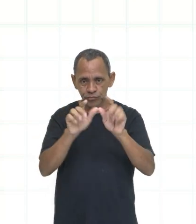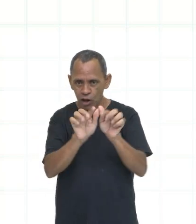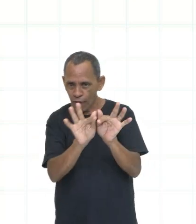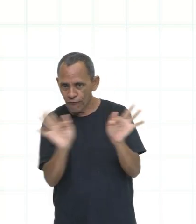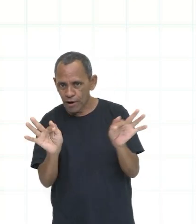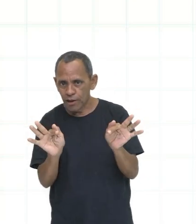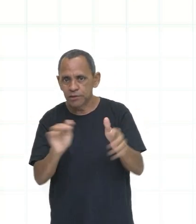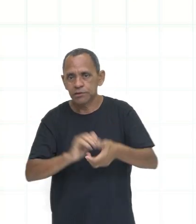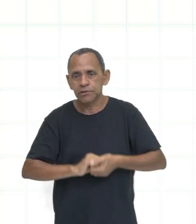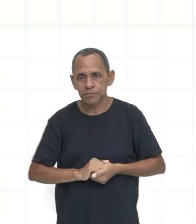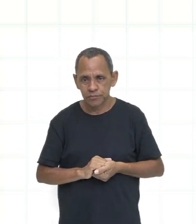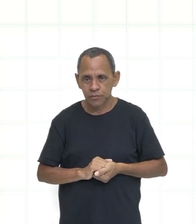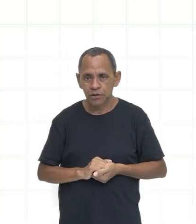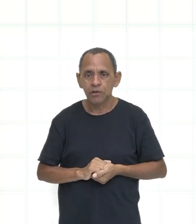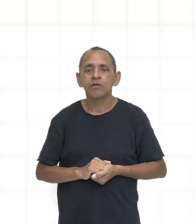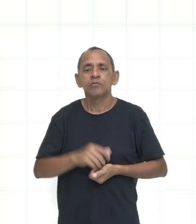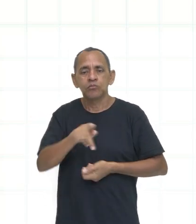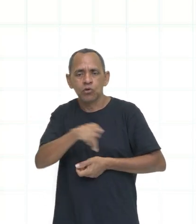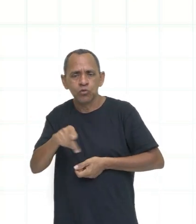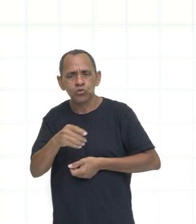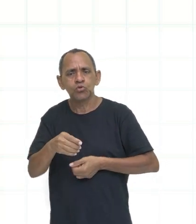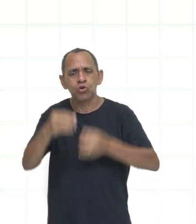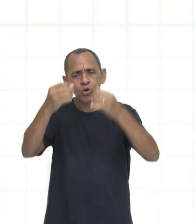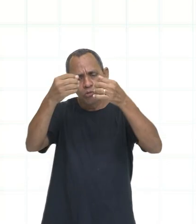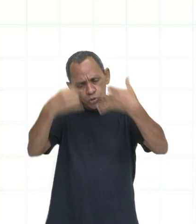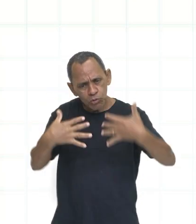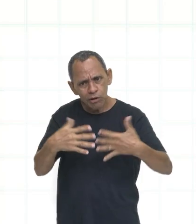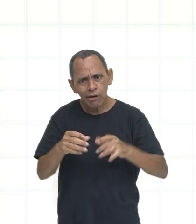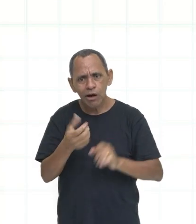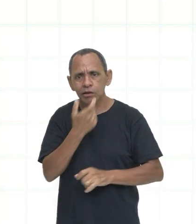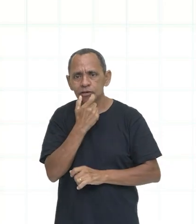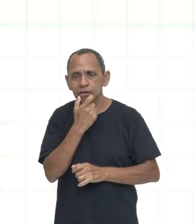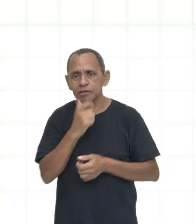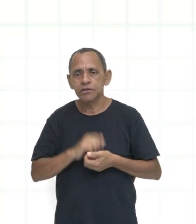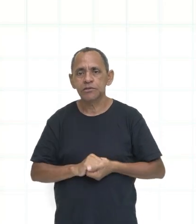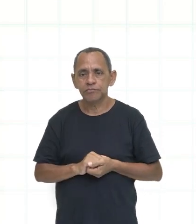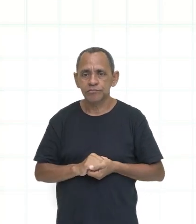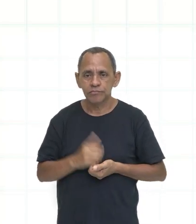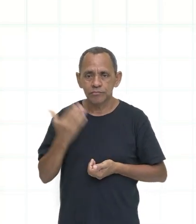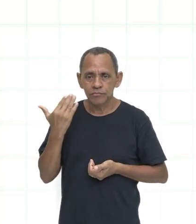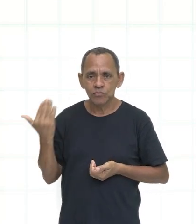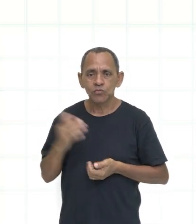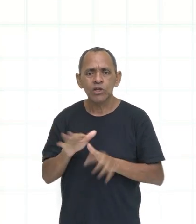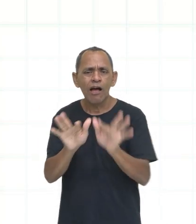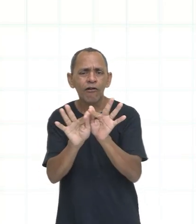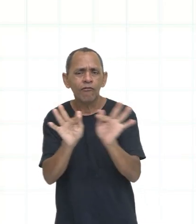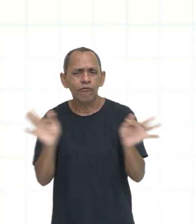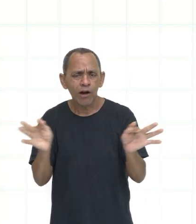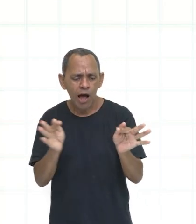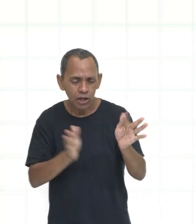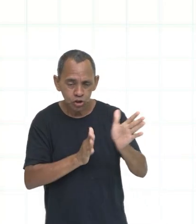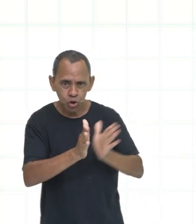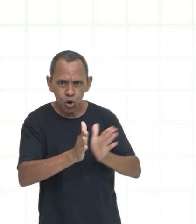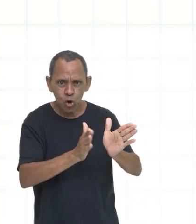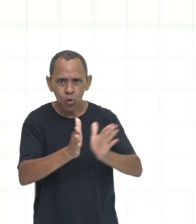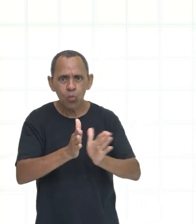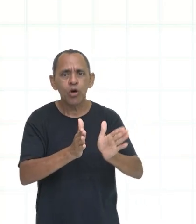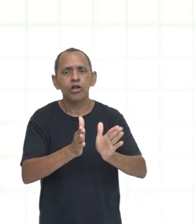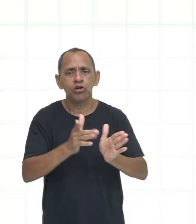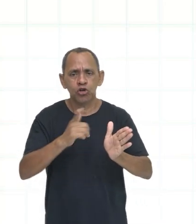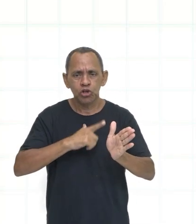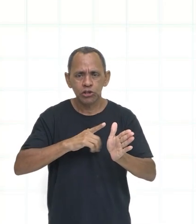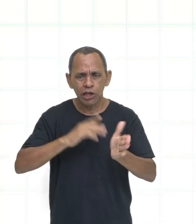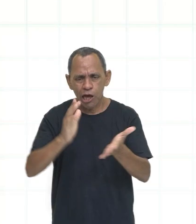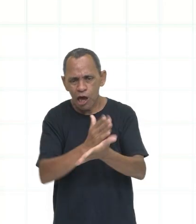sense of tolerance and acceptance in a globalized society. Nessa frase, esse período aqui, ele é cheio de